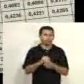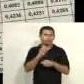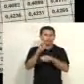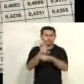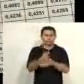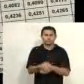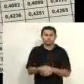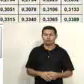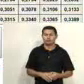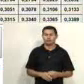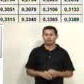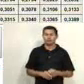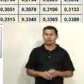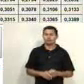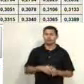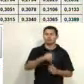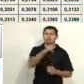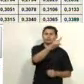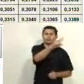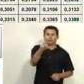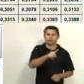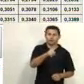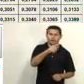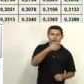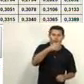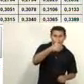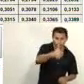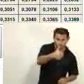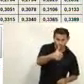slide para vocês, Z1,